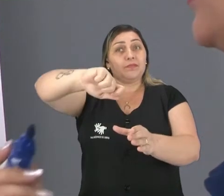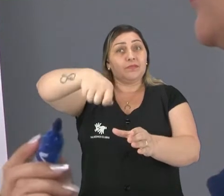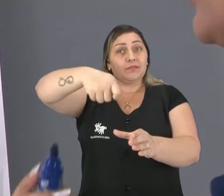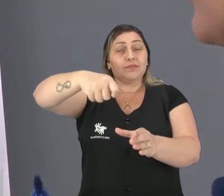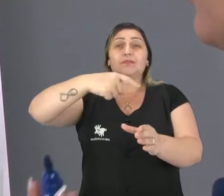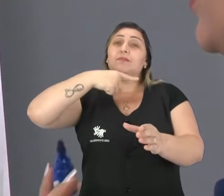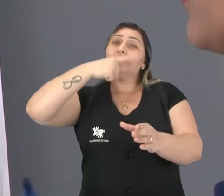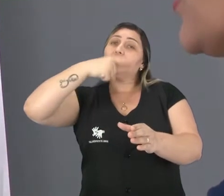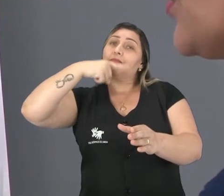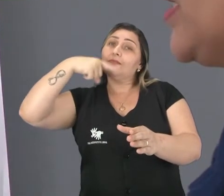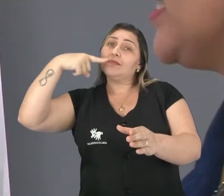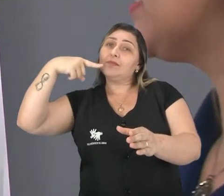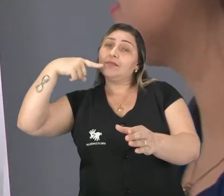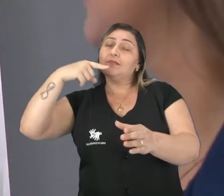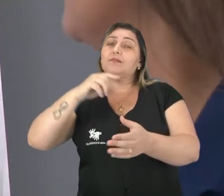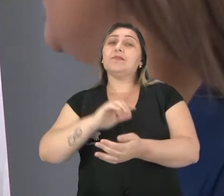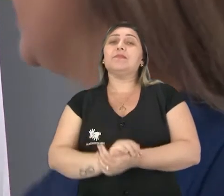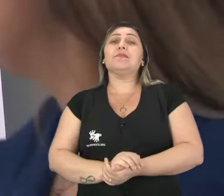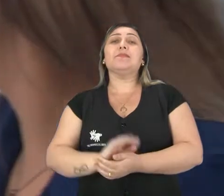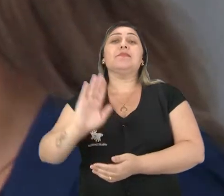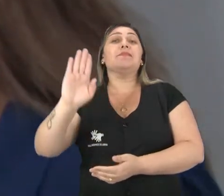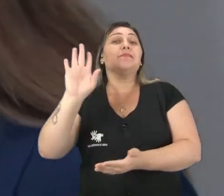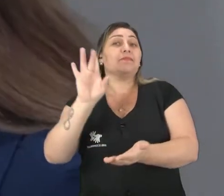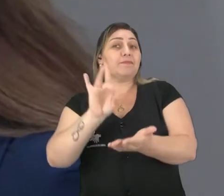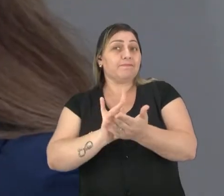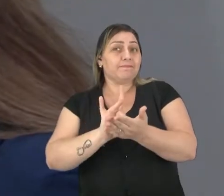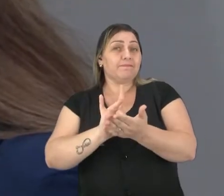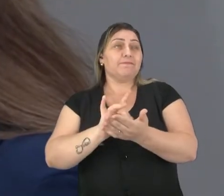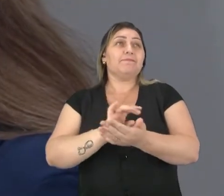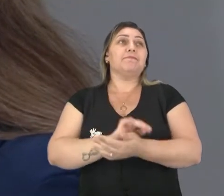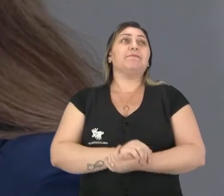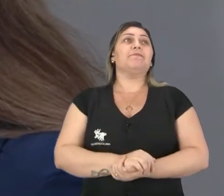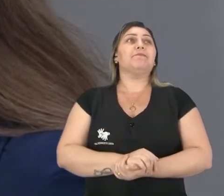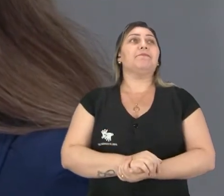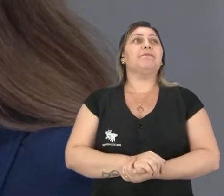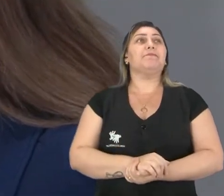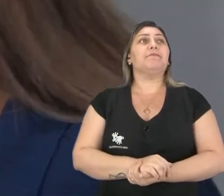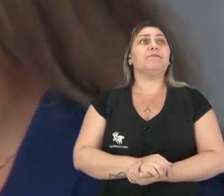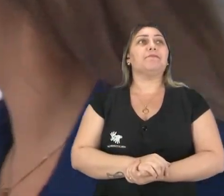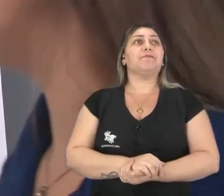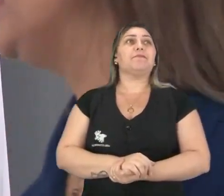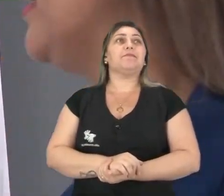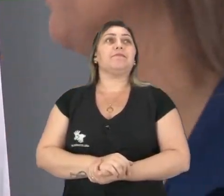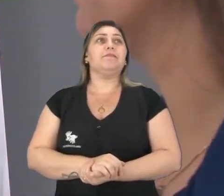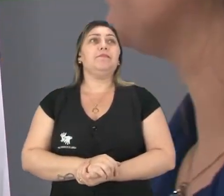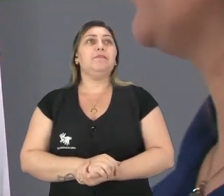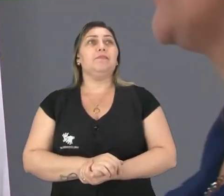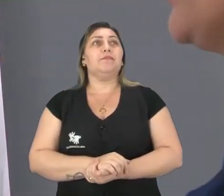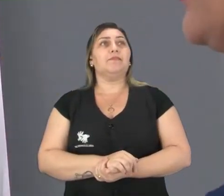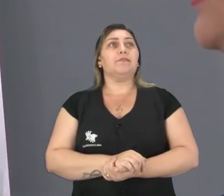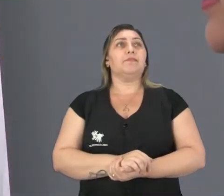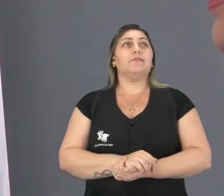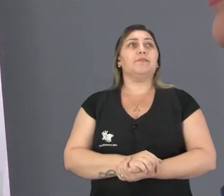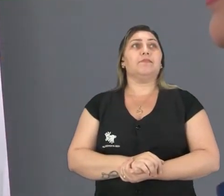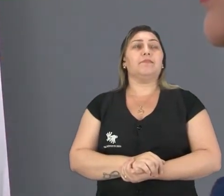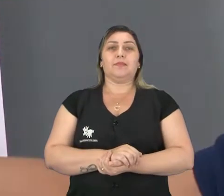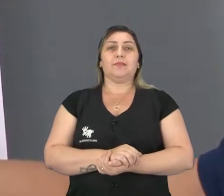enquanto escovamos os dentes. Verdadeiro. Então, vamos colocar aqui ver.